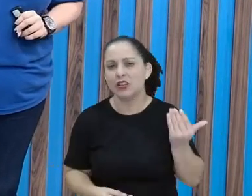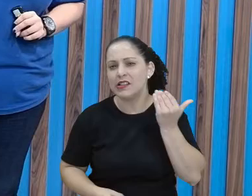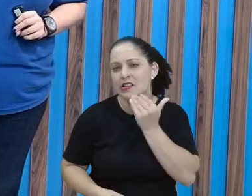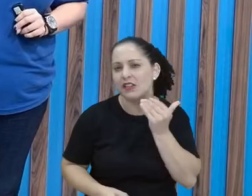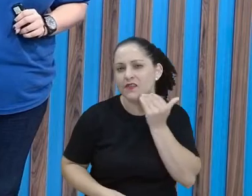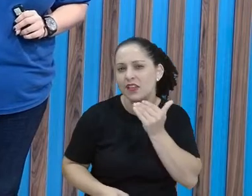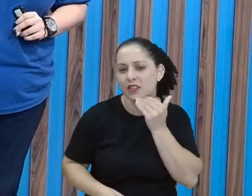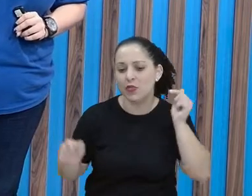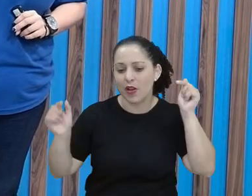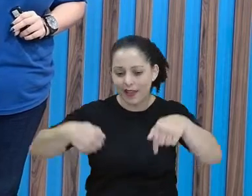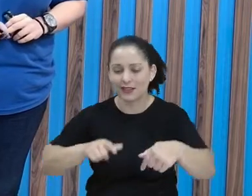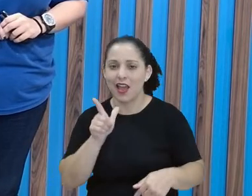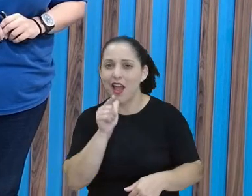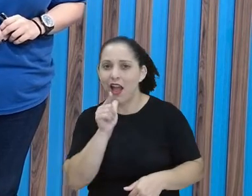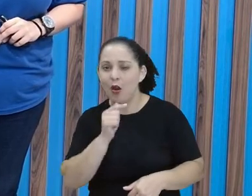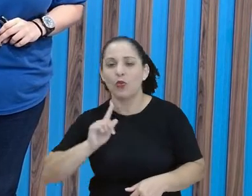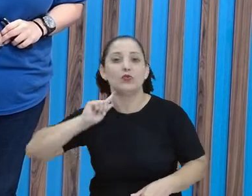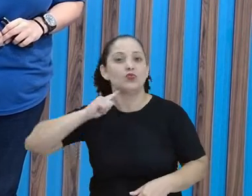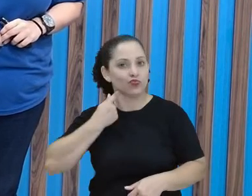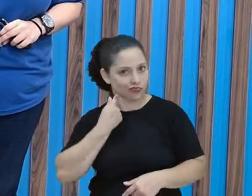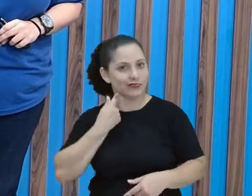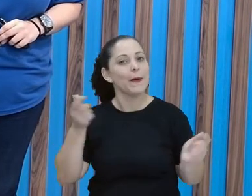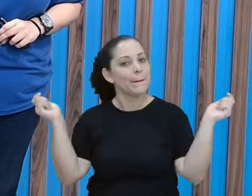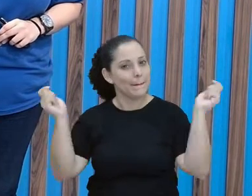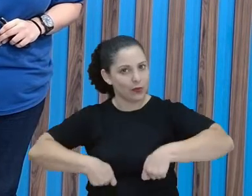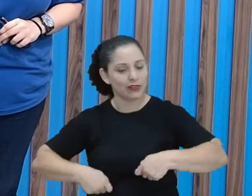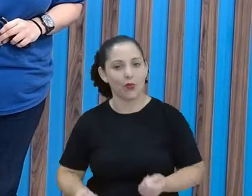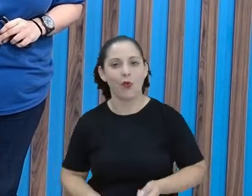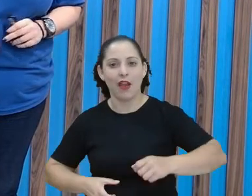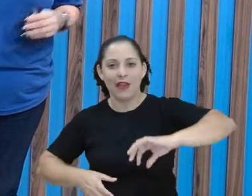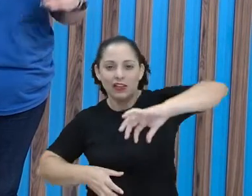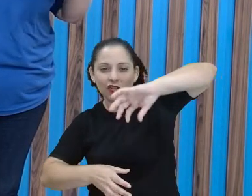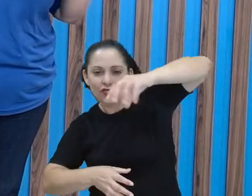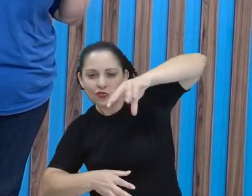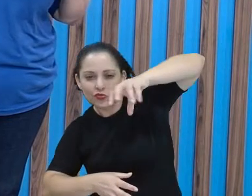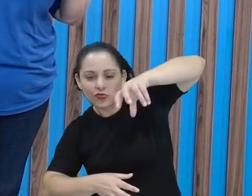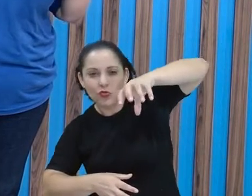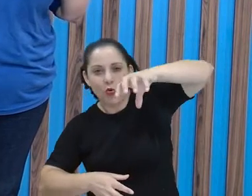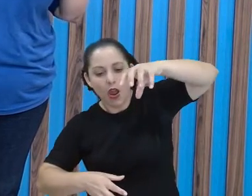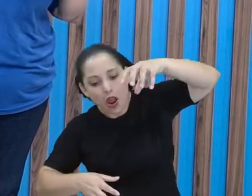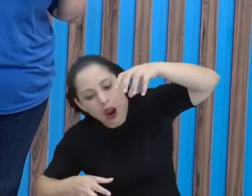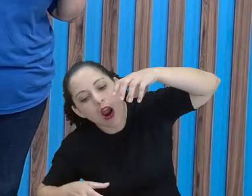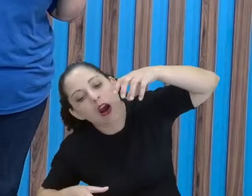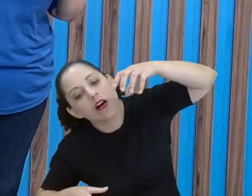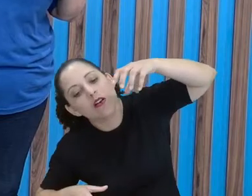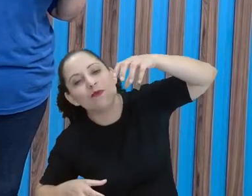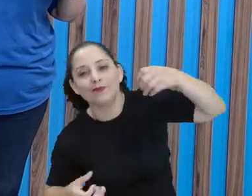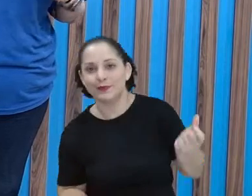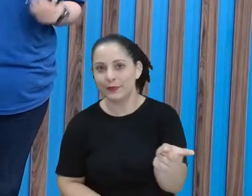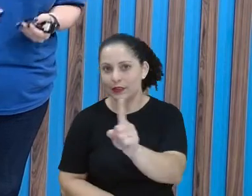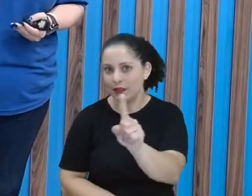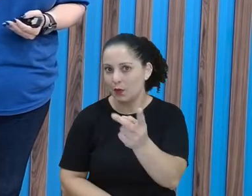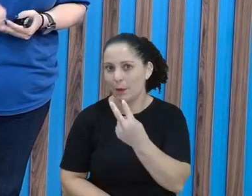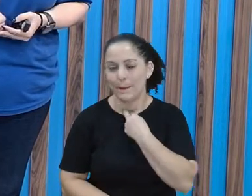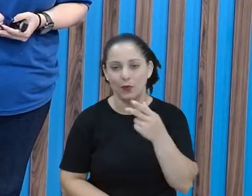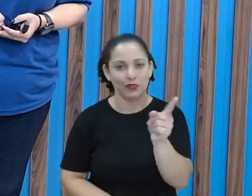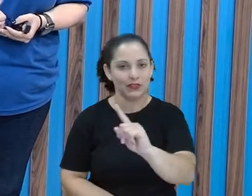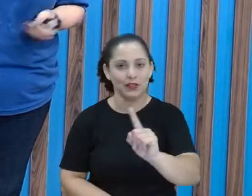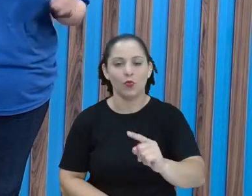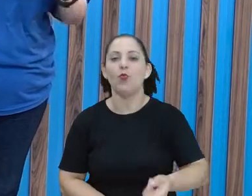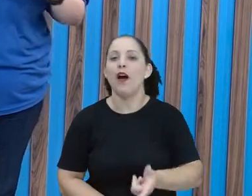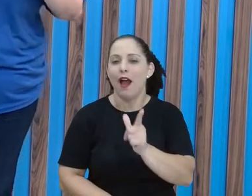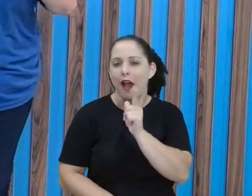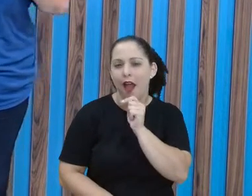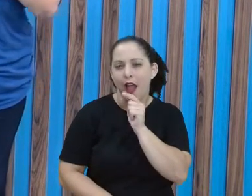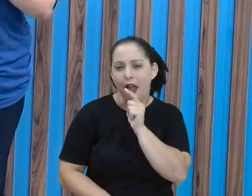contaminada. Então, nunca tome a água assim direto da torneira, tá certo, gente? Sempre que puder, se for tomar a água da